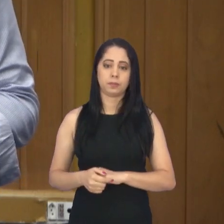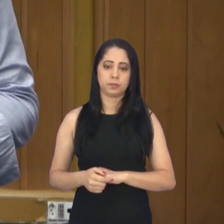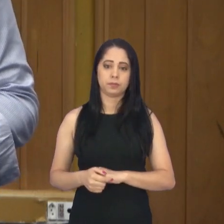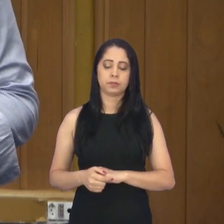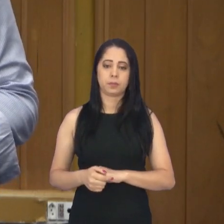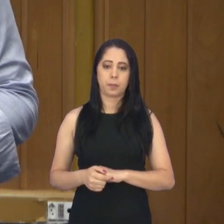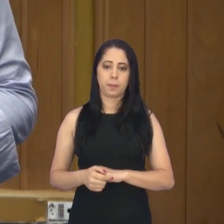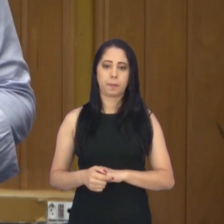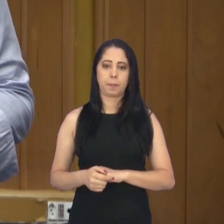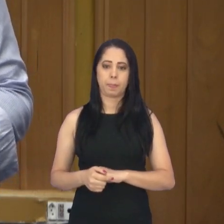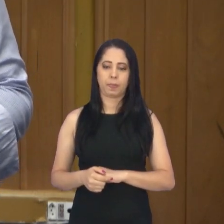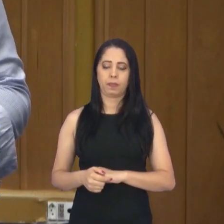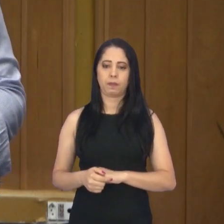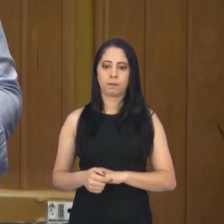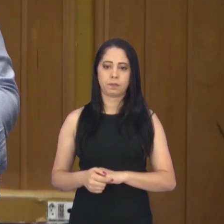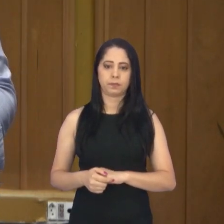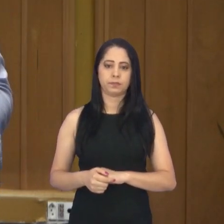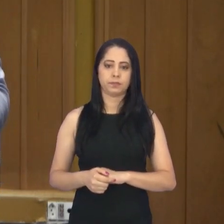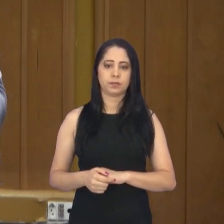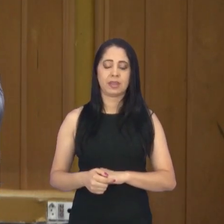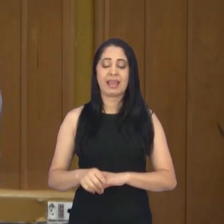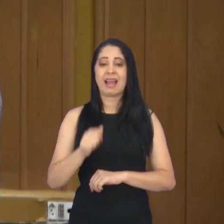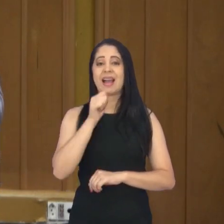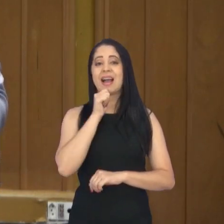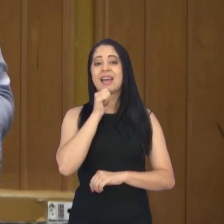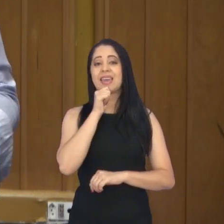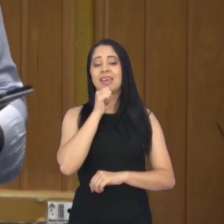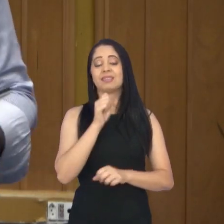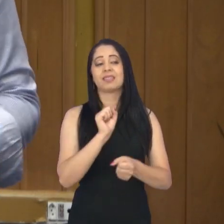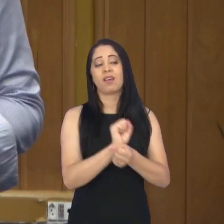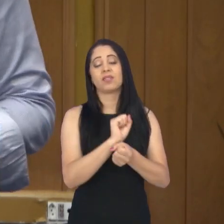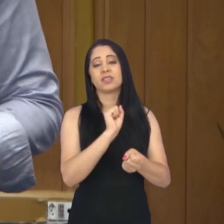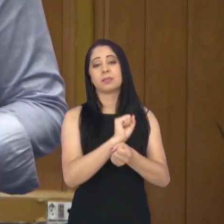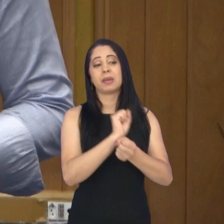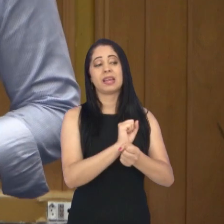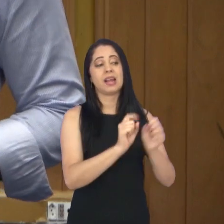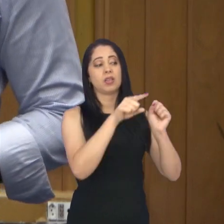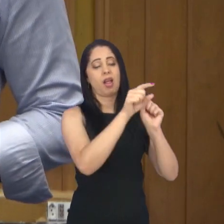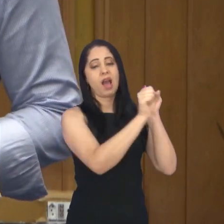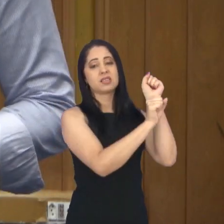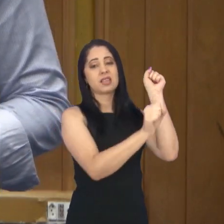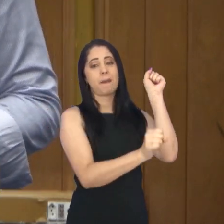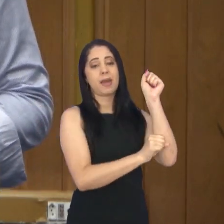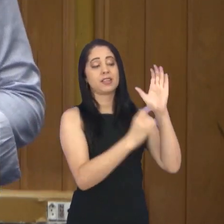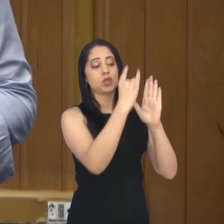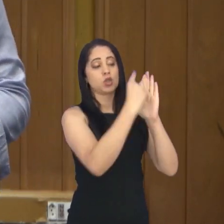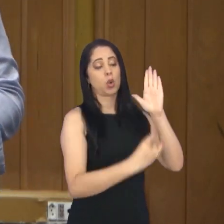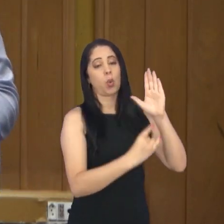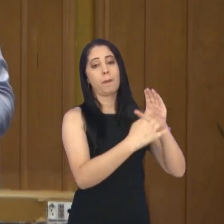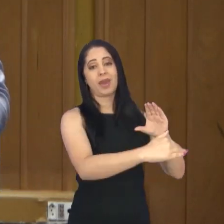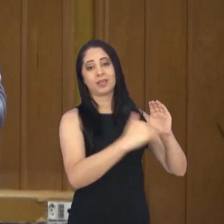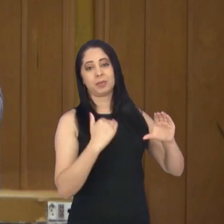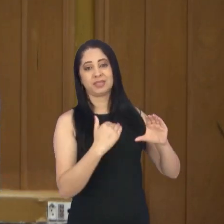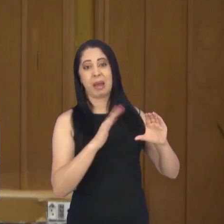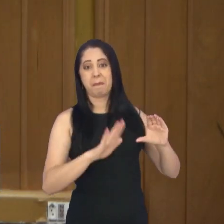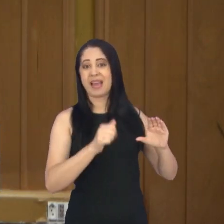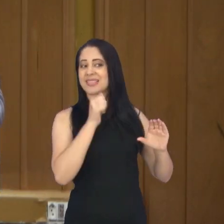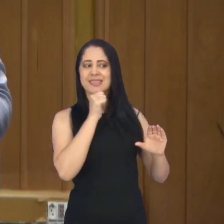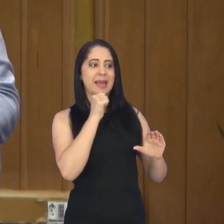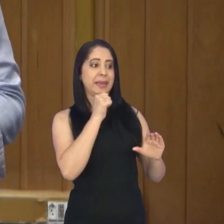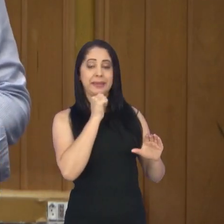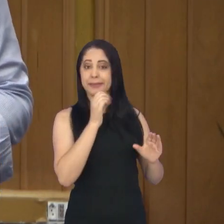estávamos aí aguardando uns documentos que a Sabesp teria que mandar para essa casa. Como nós não recebemos,